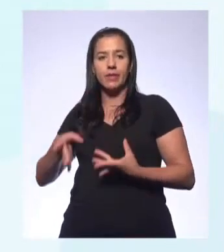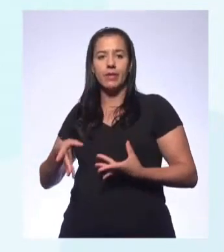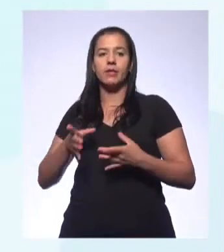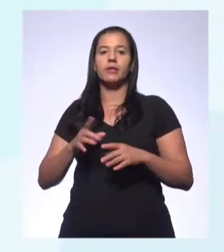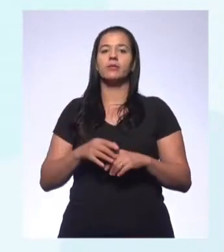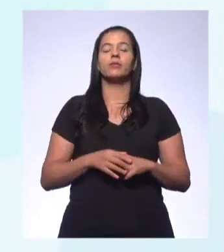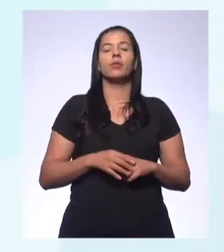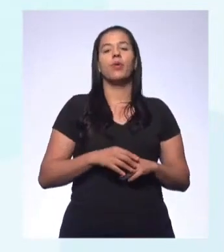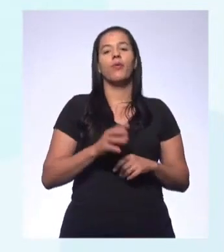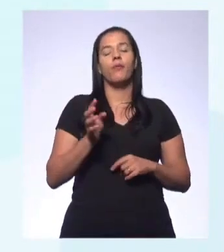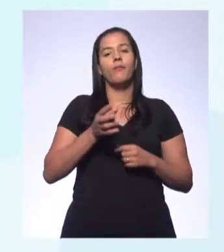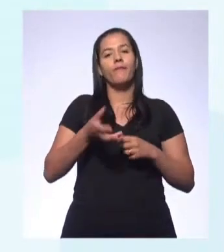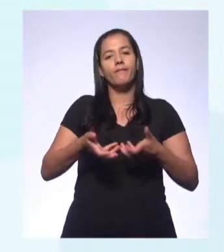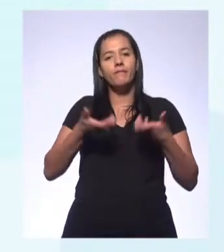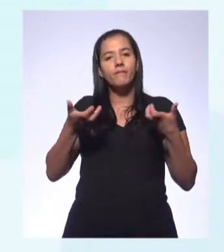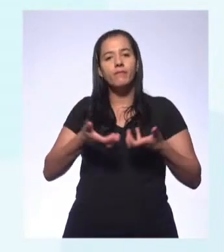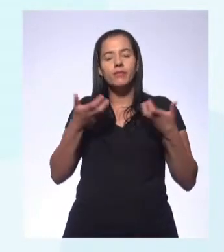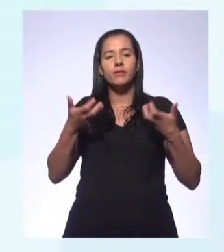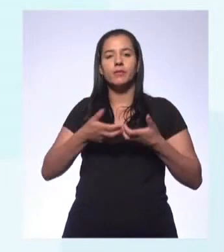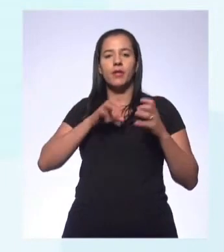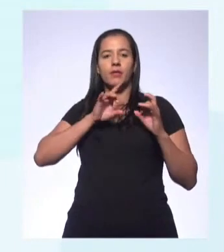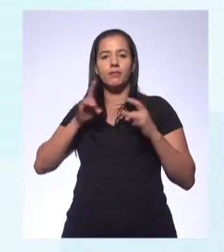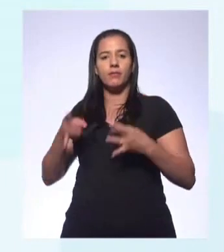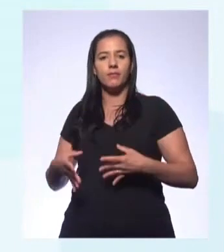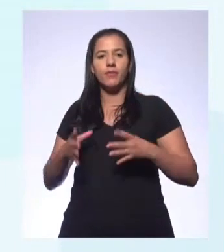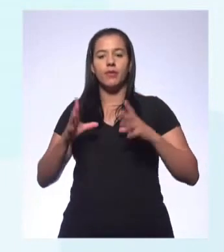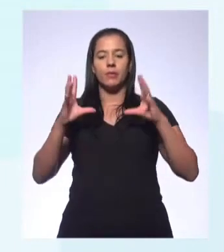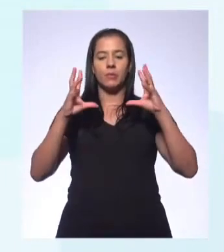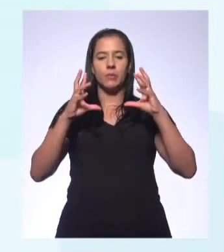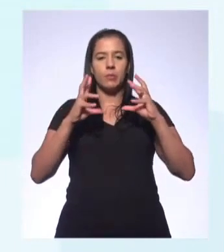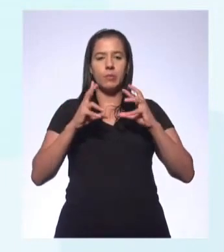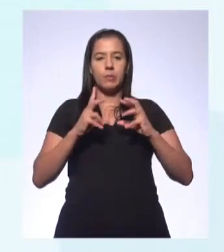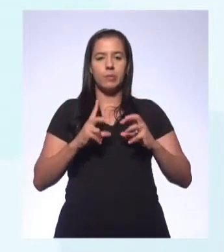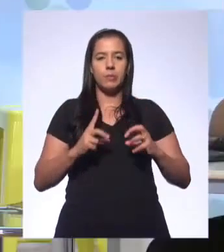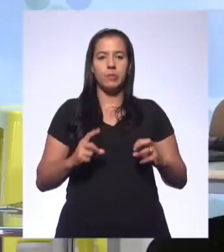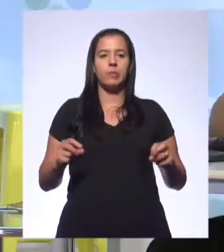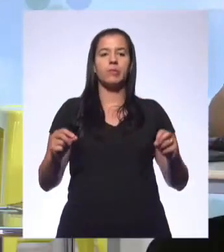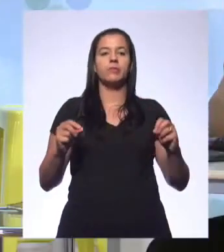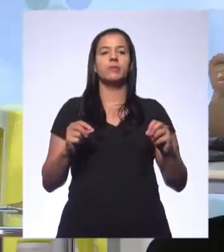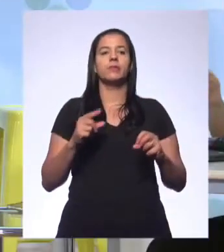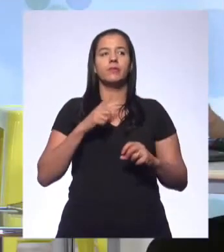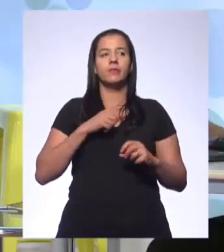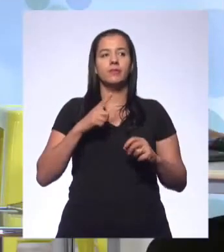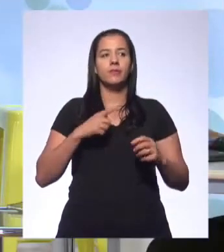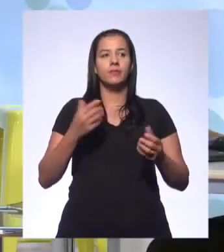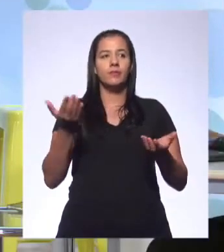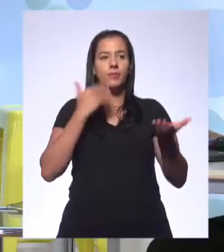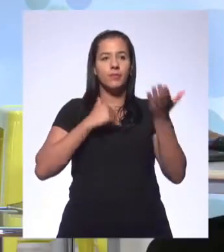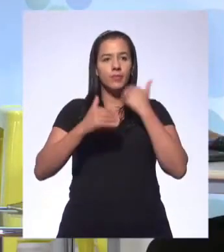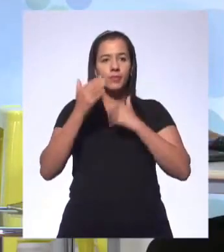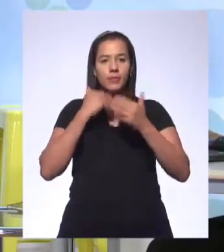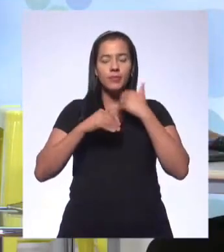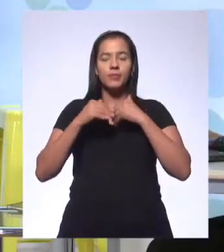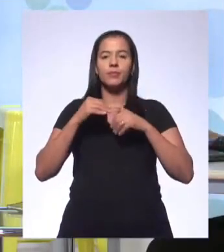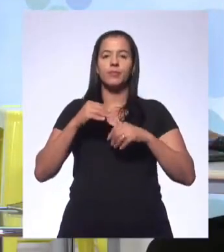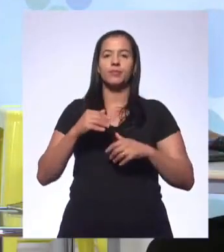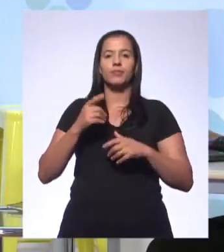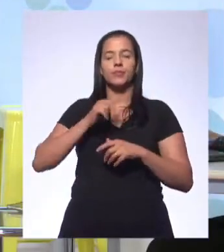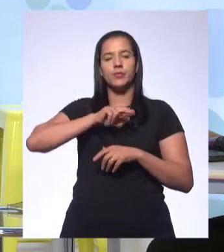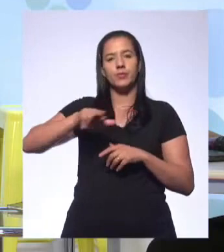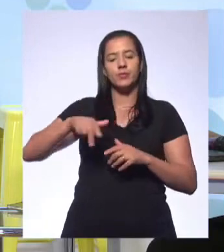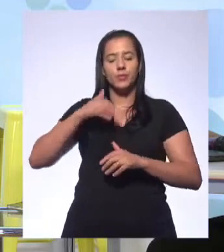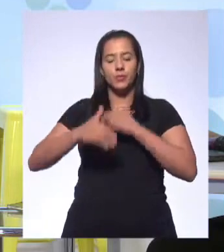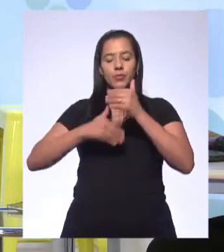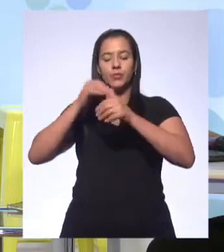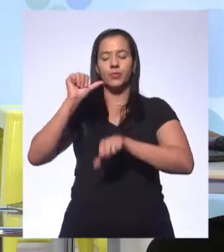vegetais, as bactérias, os fungos vão realizando a decomposição e fazendo essa transformação, ok, do